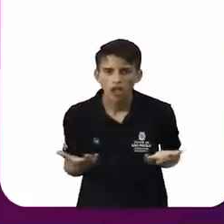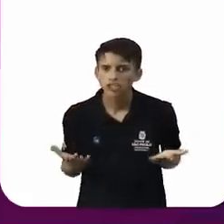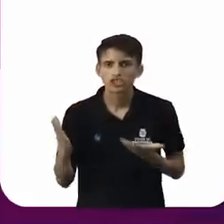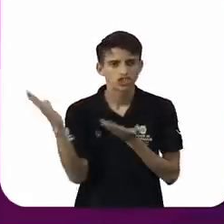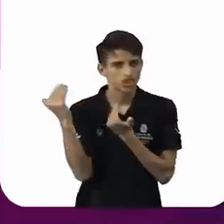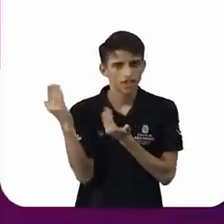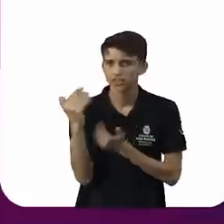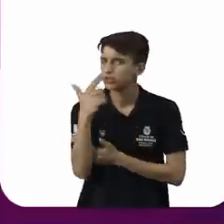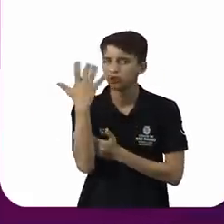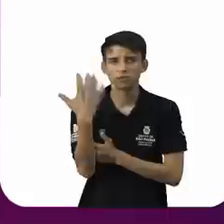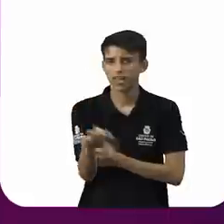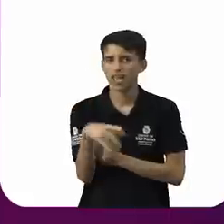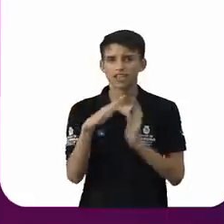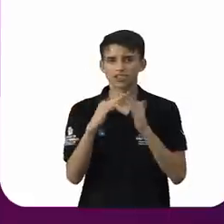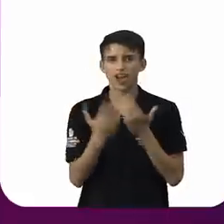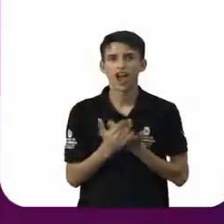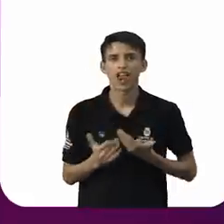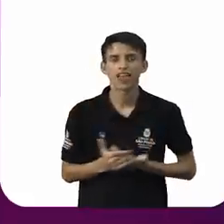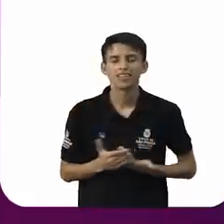jovens não querem ir para a escola. Eu não...